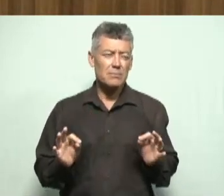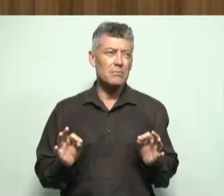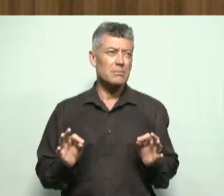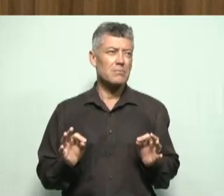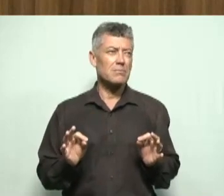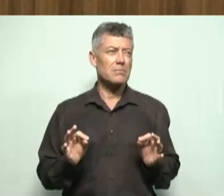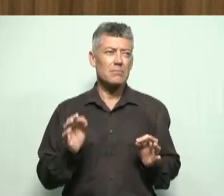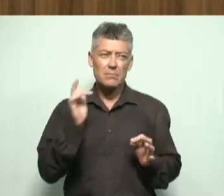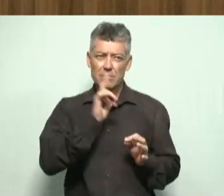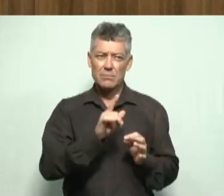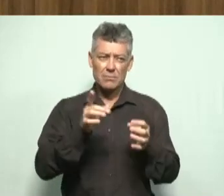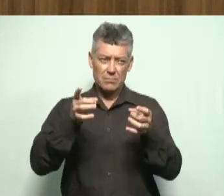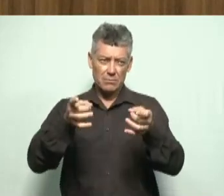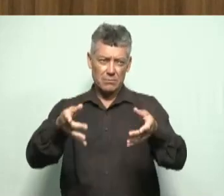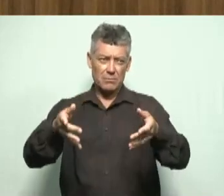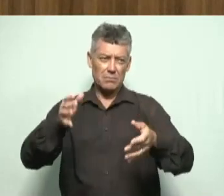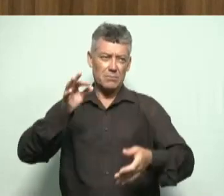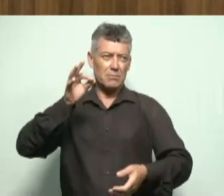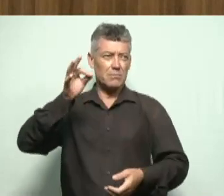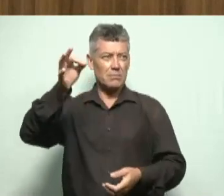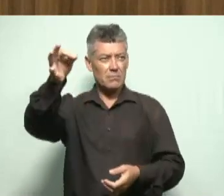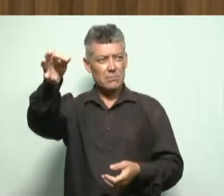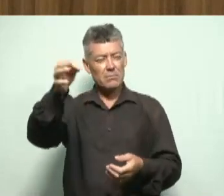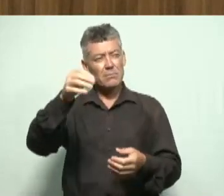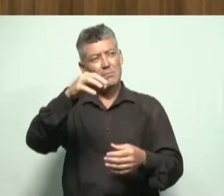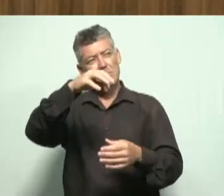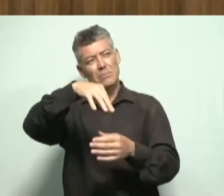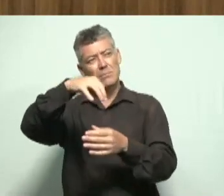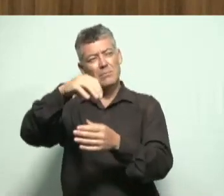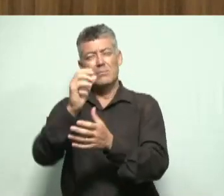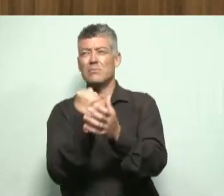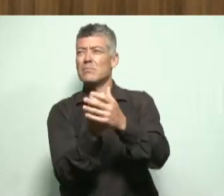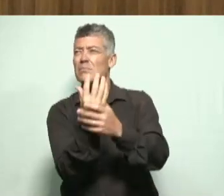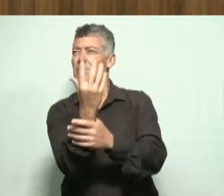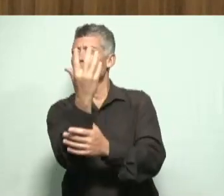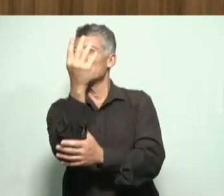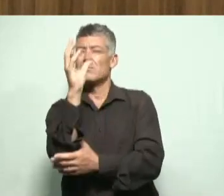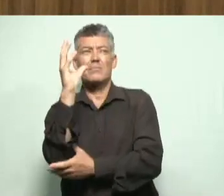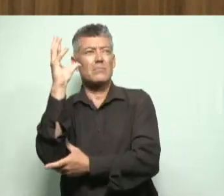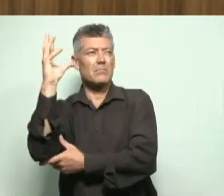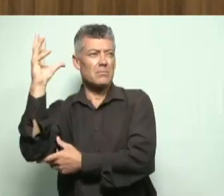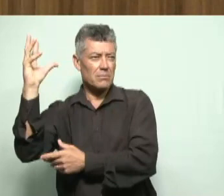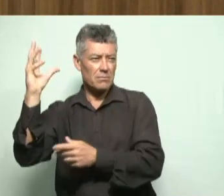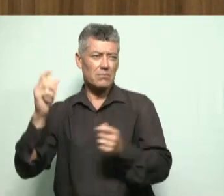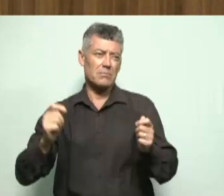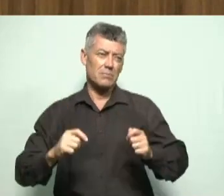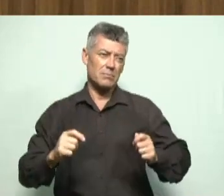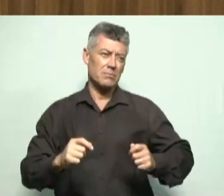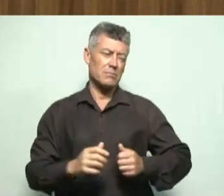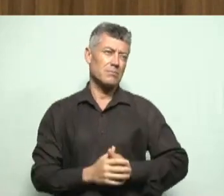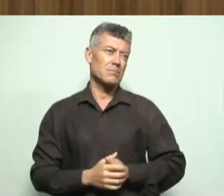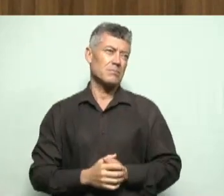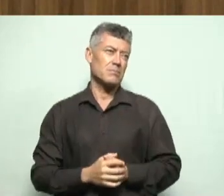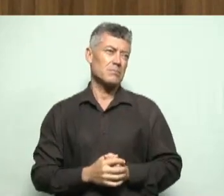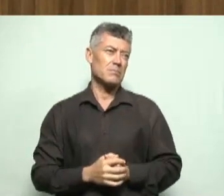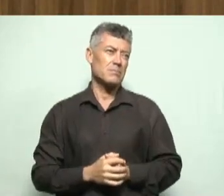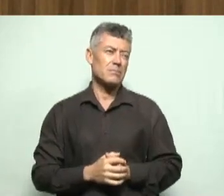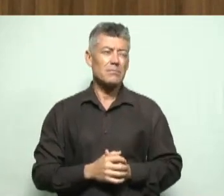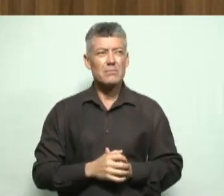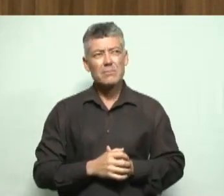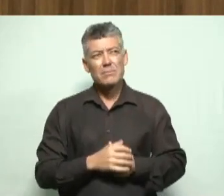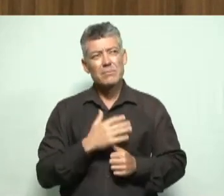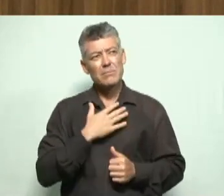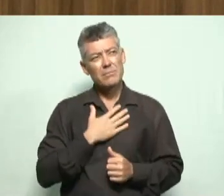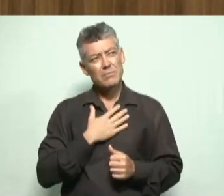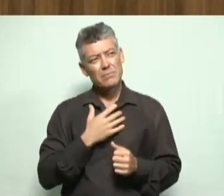uma grande eficácia no futuro, como a questão de plantação de árvores, arborização. Eu